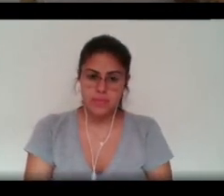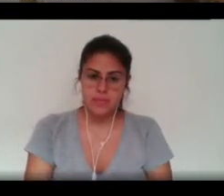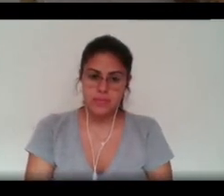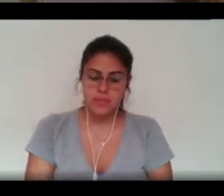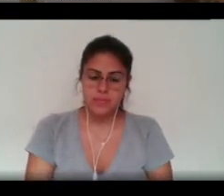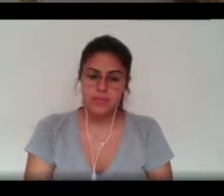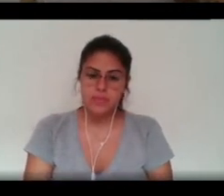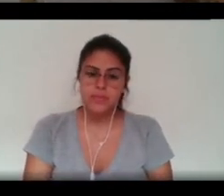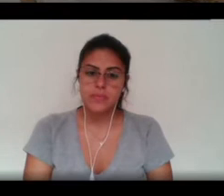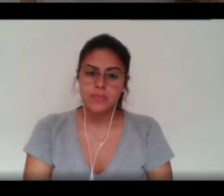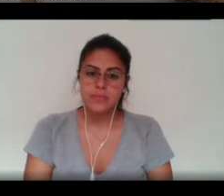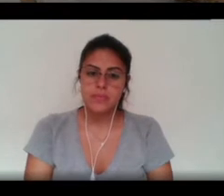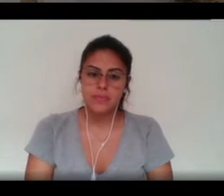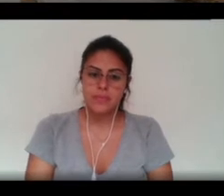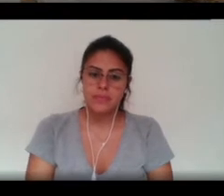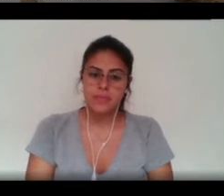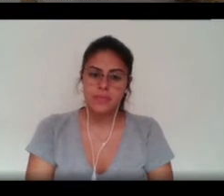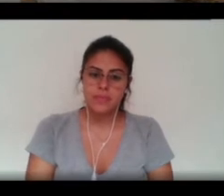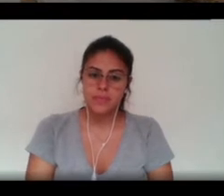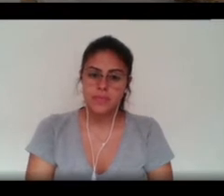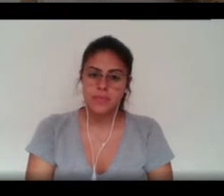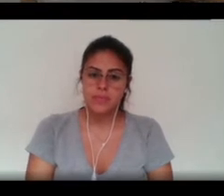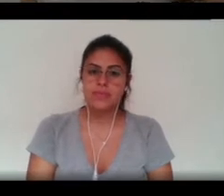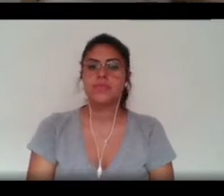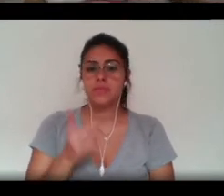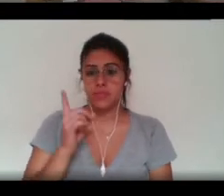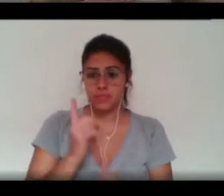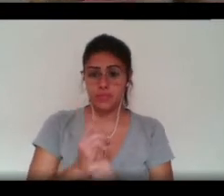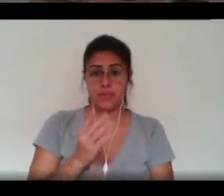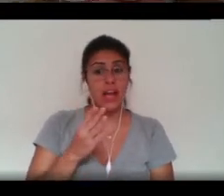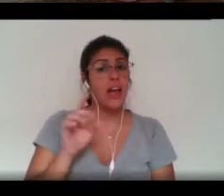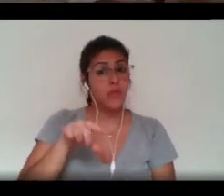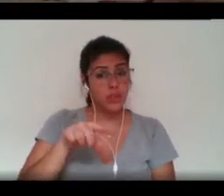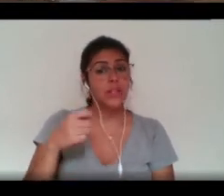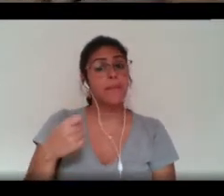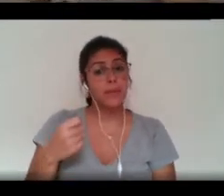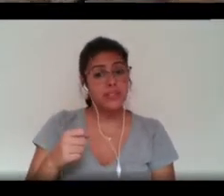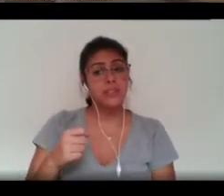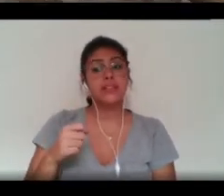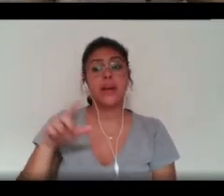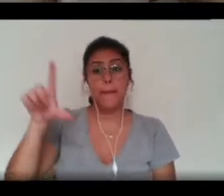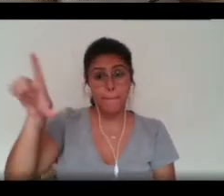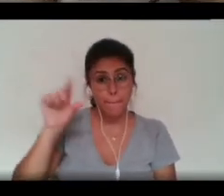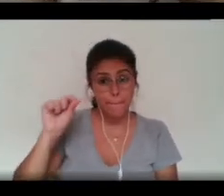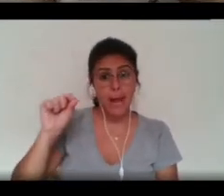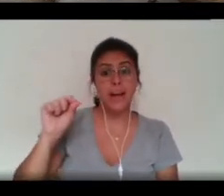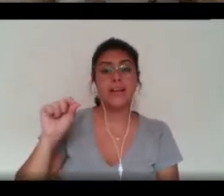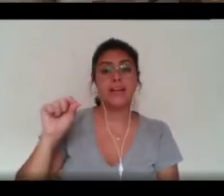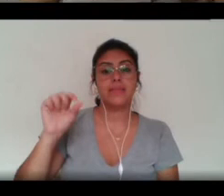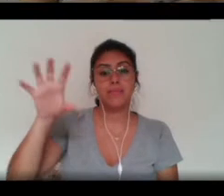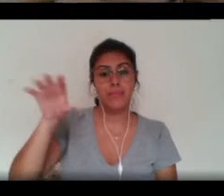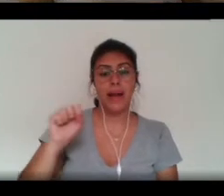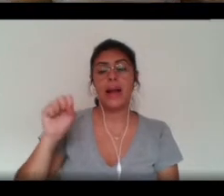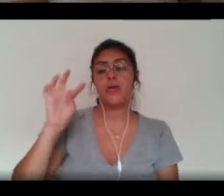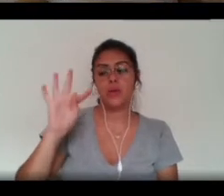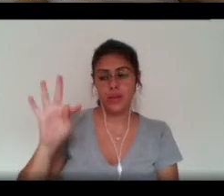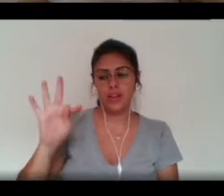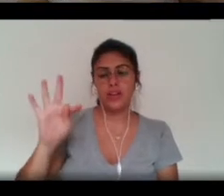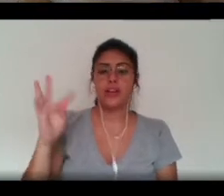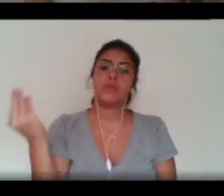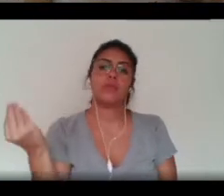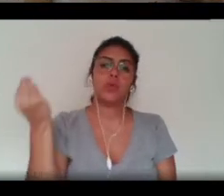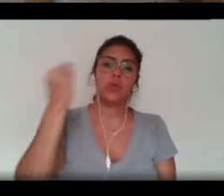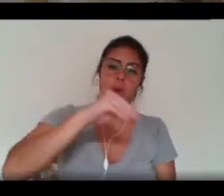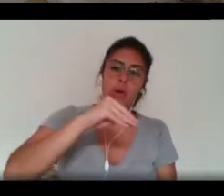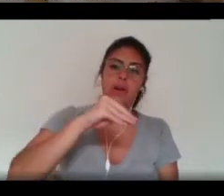T0 e de V0. Então, é só pegar esse T, colocar lá